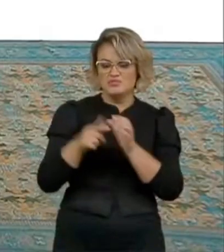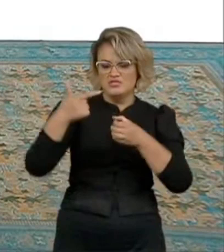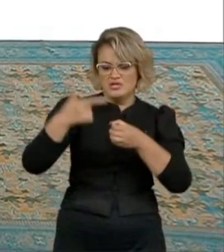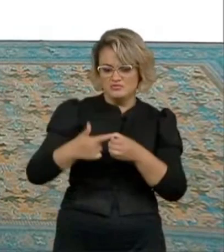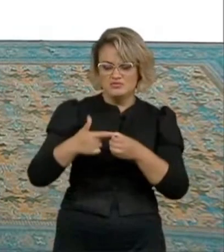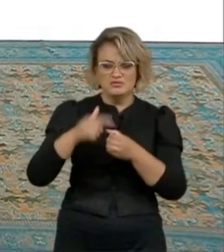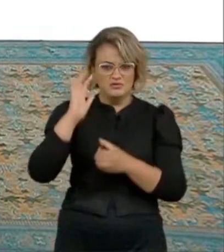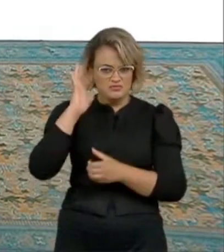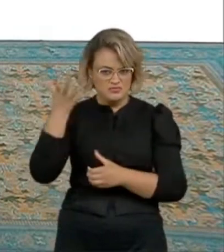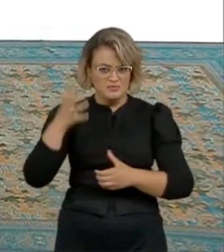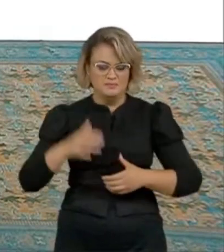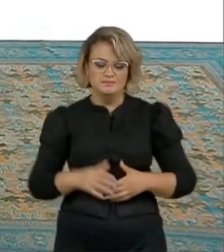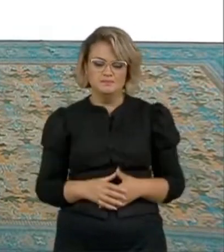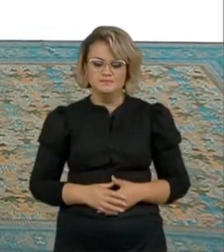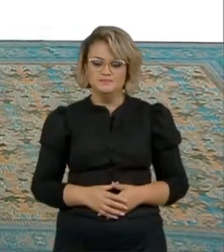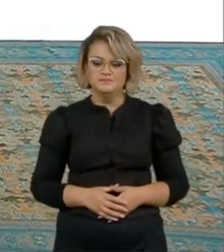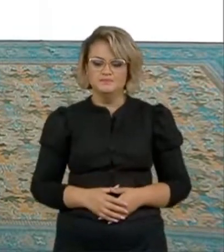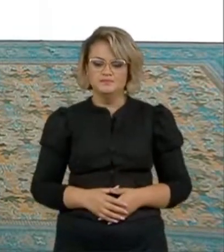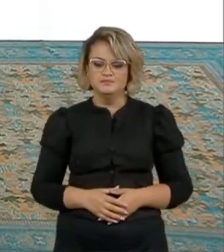no Brasil